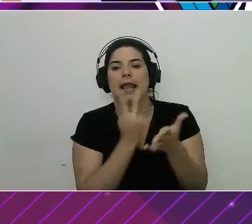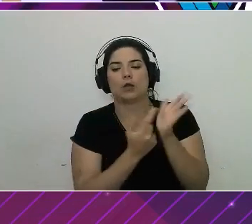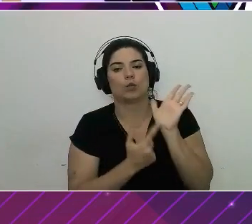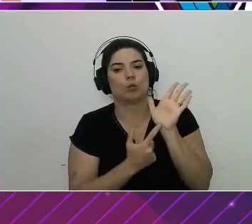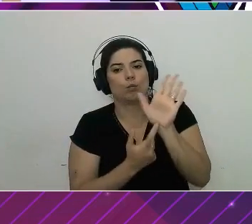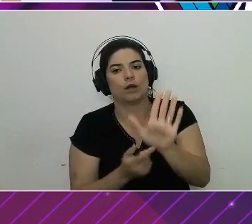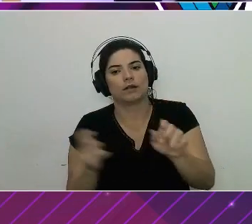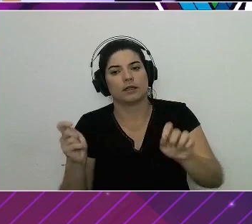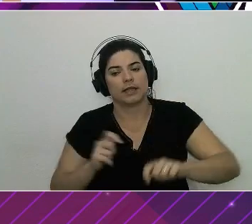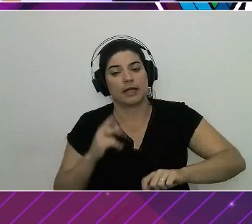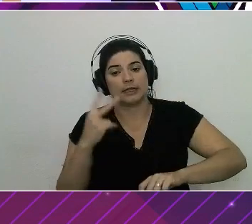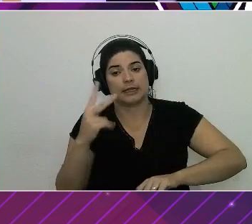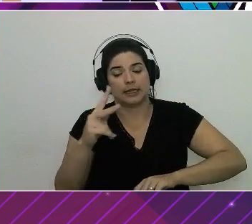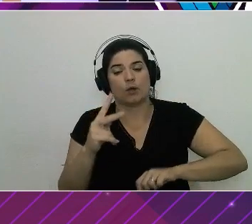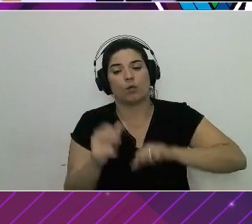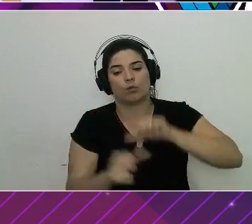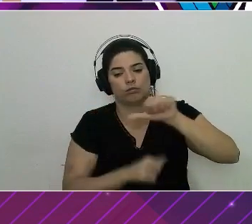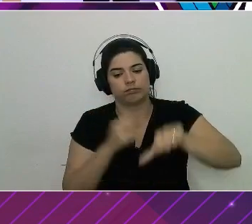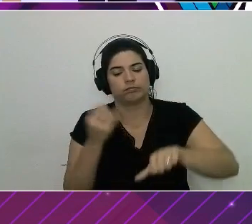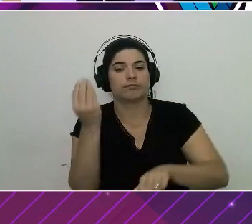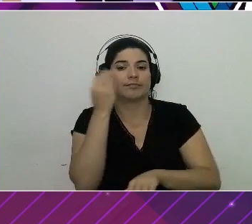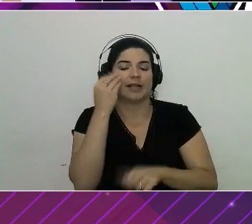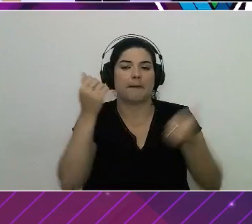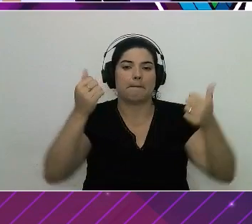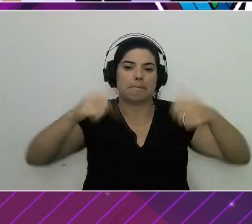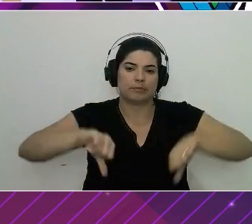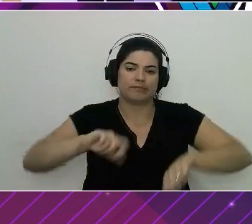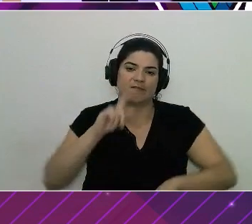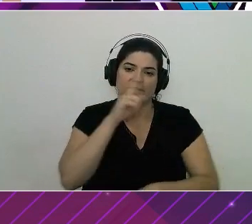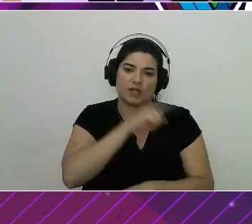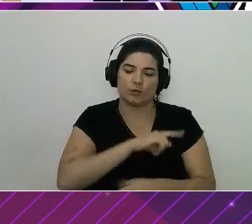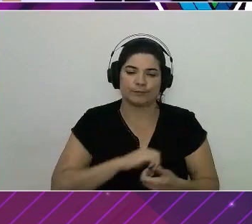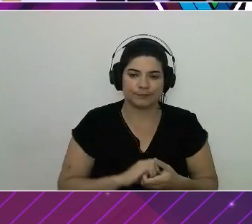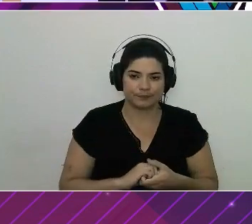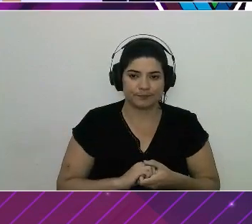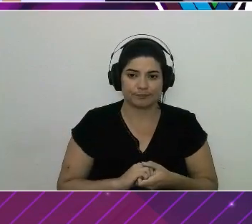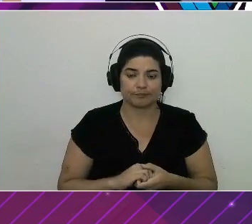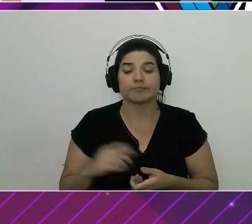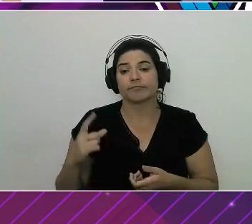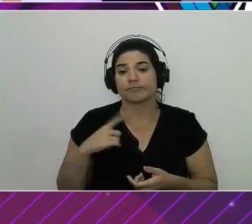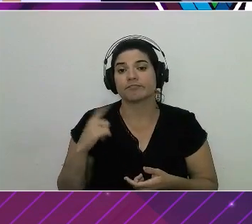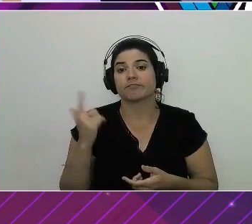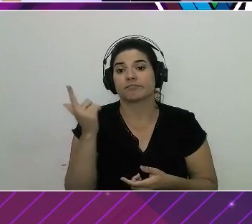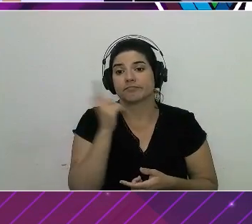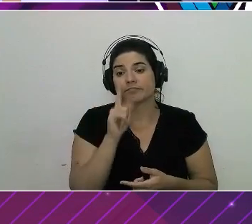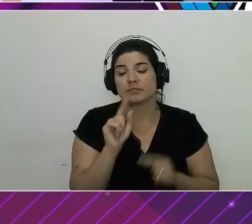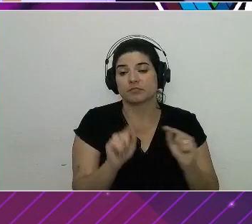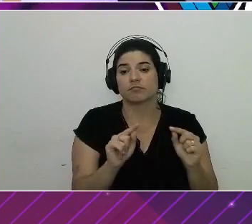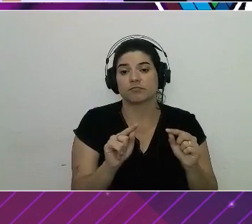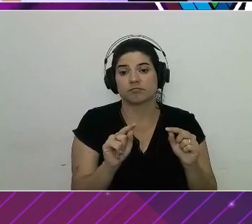transação falhasse. Então, no pior caso, você tem alguma coisa para te ajudar a debugar.